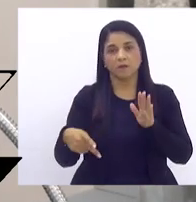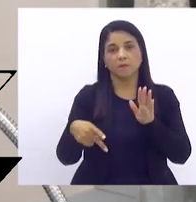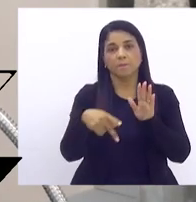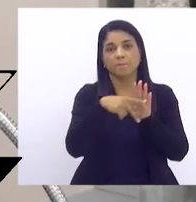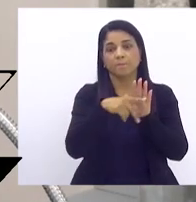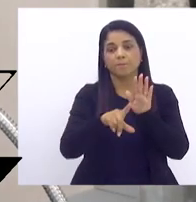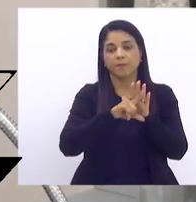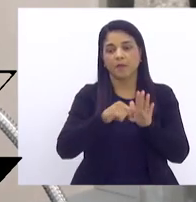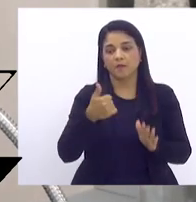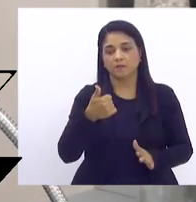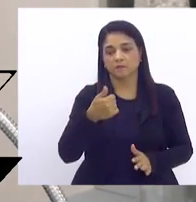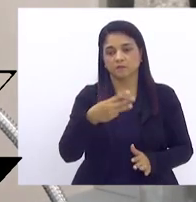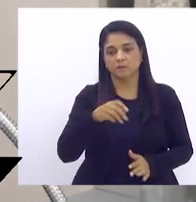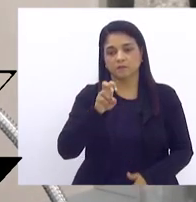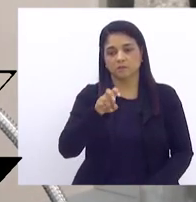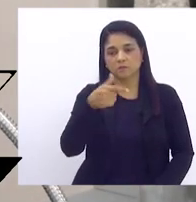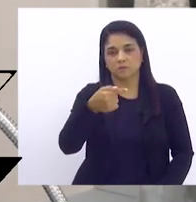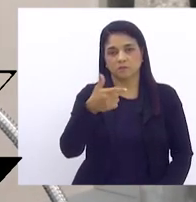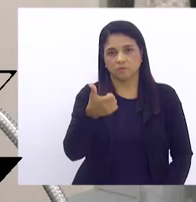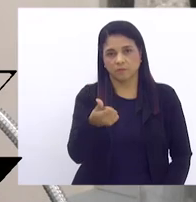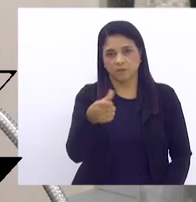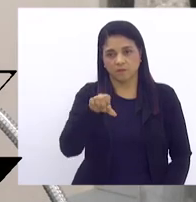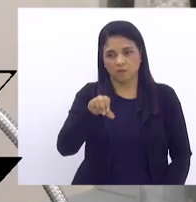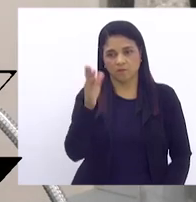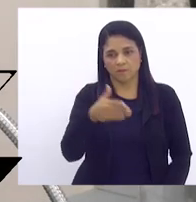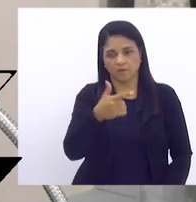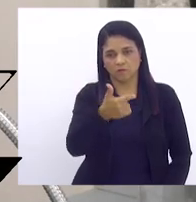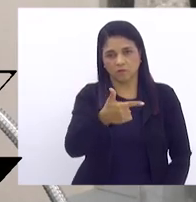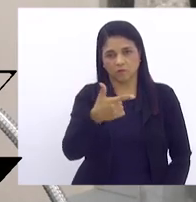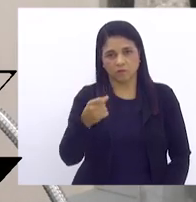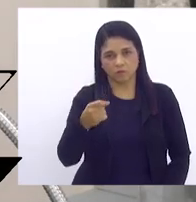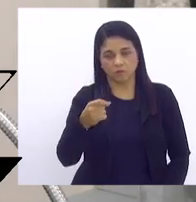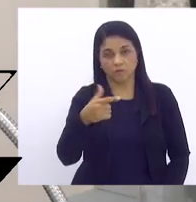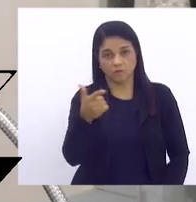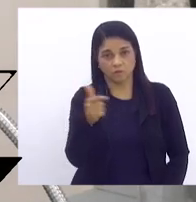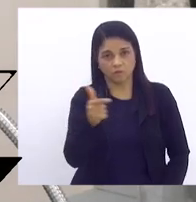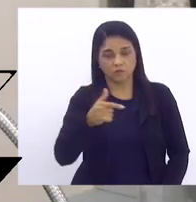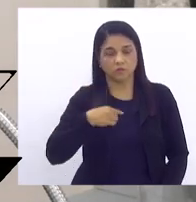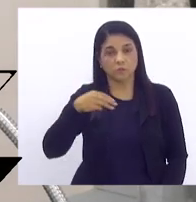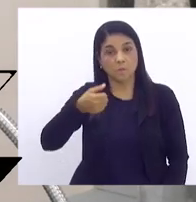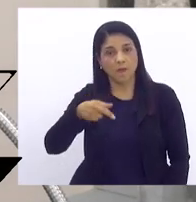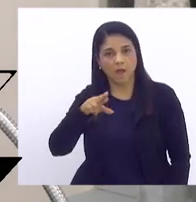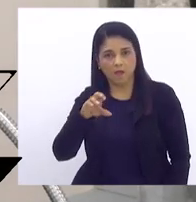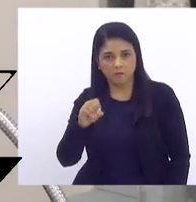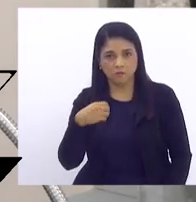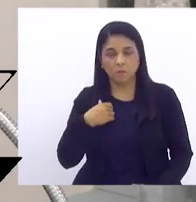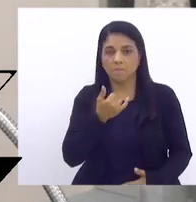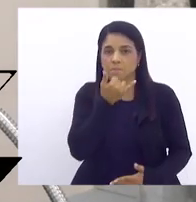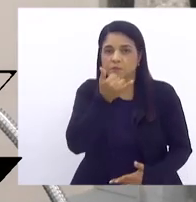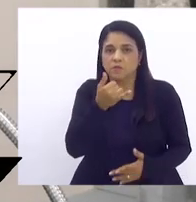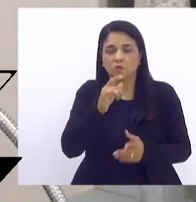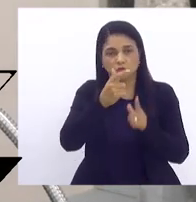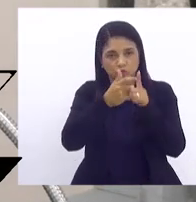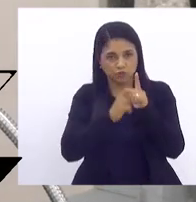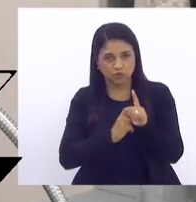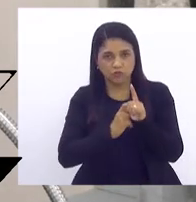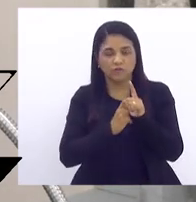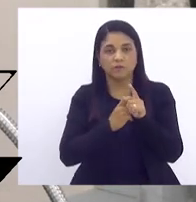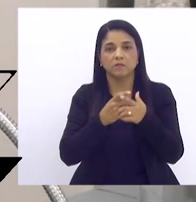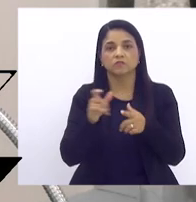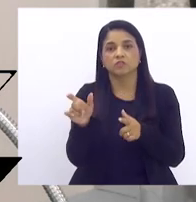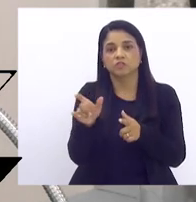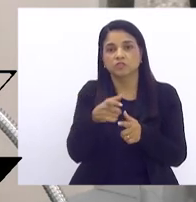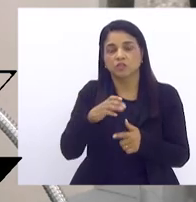cantar o parecer 5769, de 22, de autoria do deputado Márcio Gualberto, que dispõe sobre o perdão de dívidas oriundas de operações de